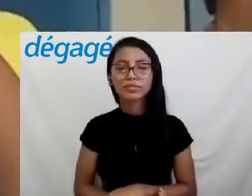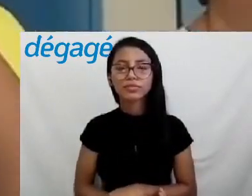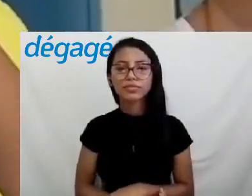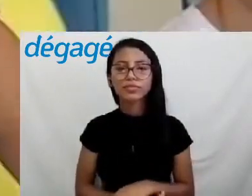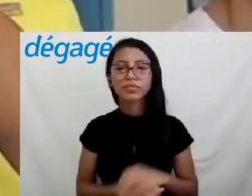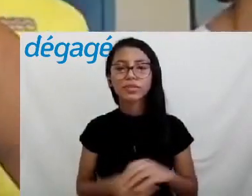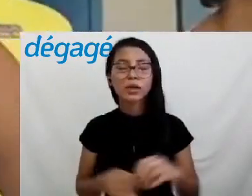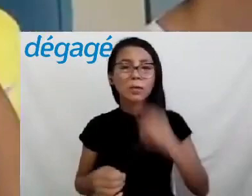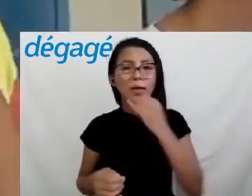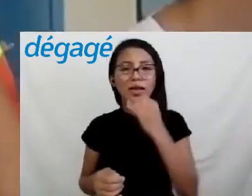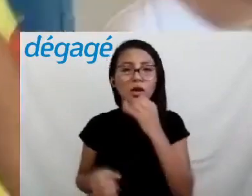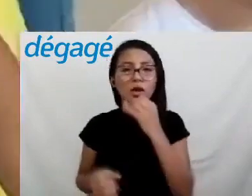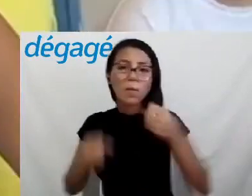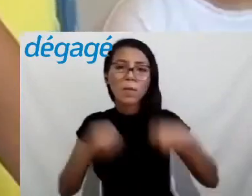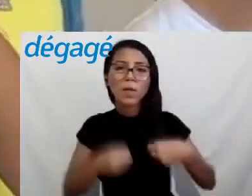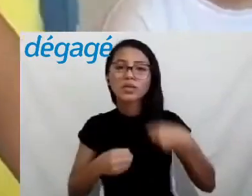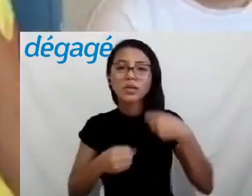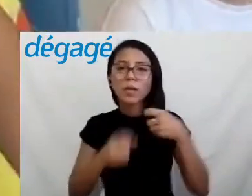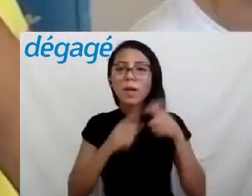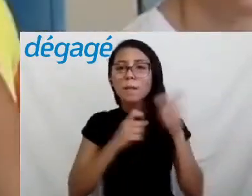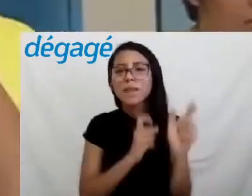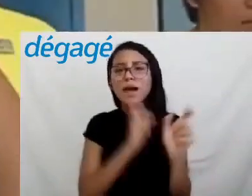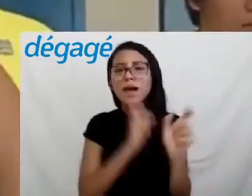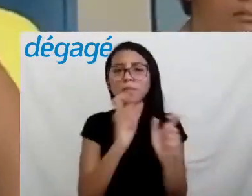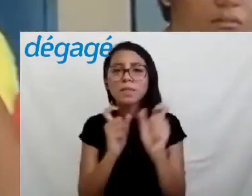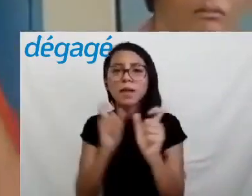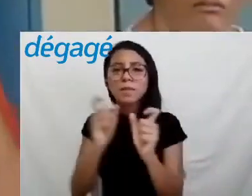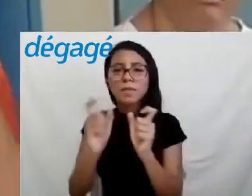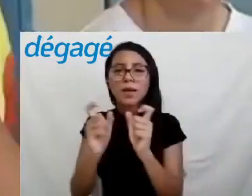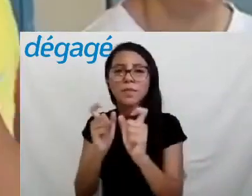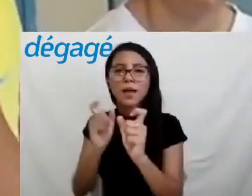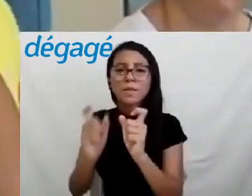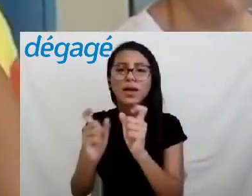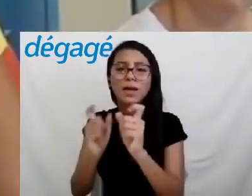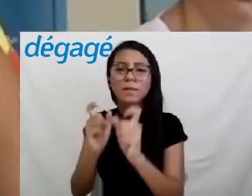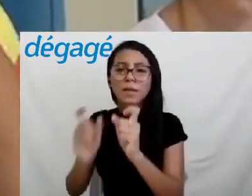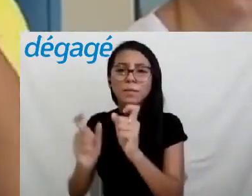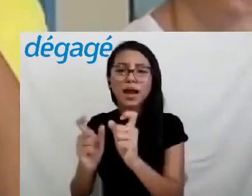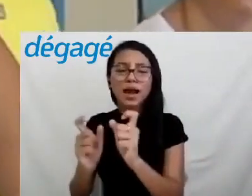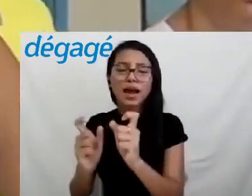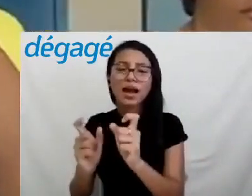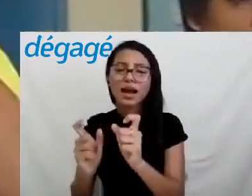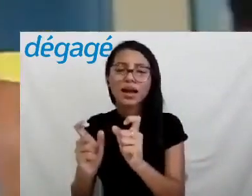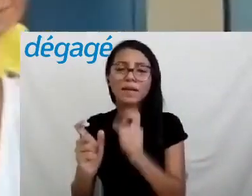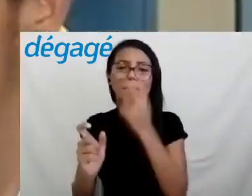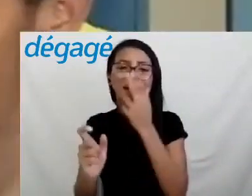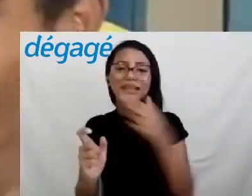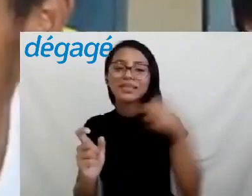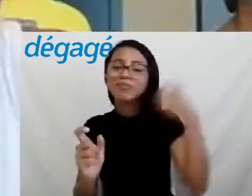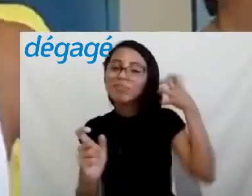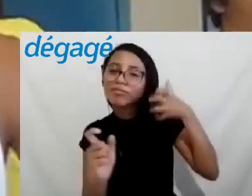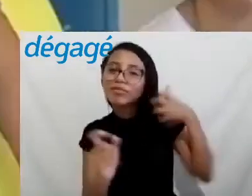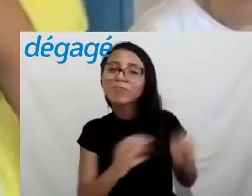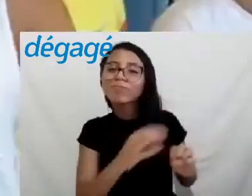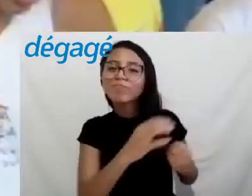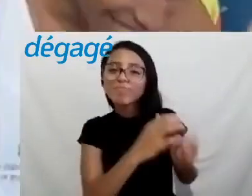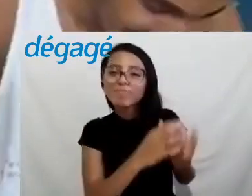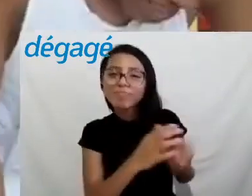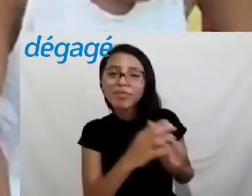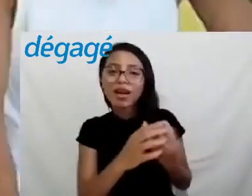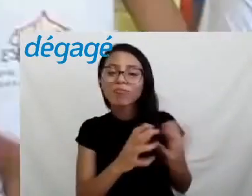Não quero, não. Então, a gente já começava